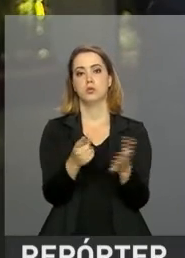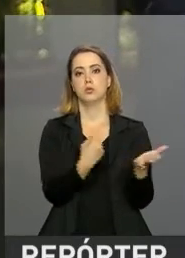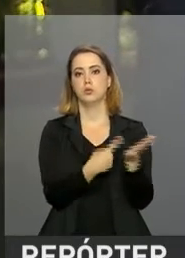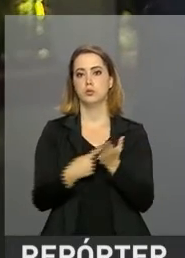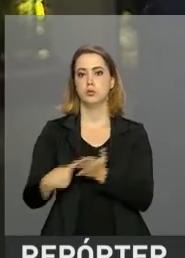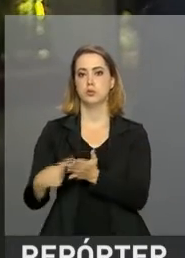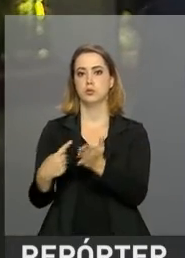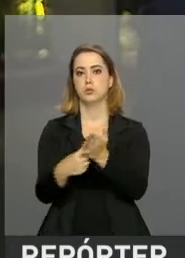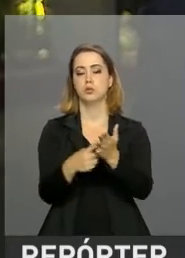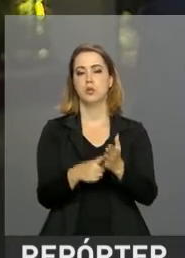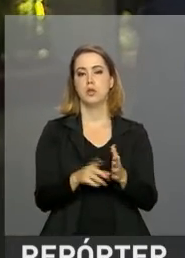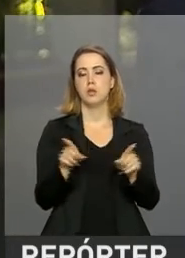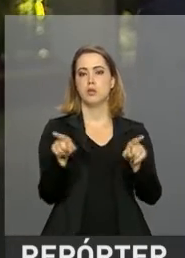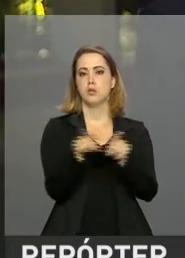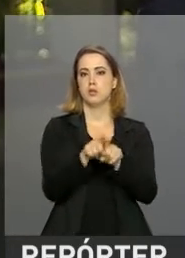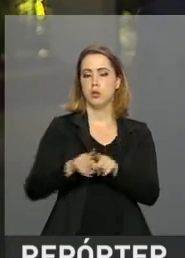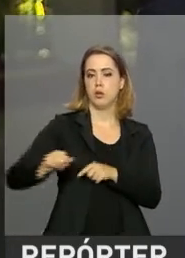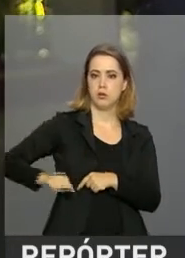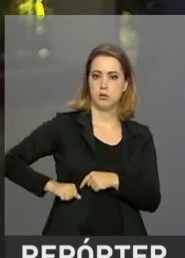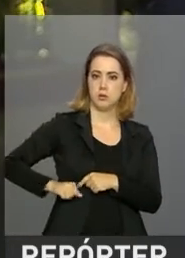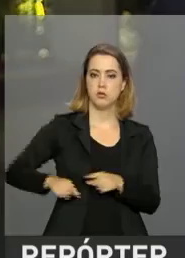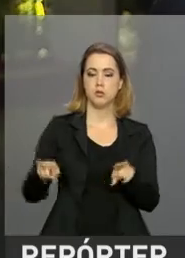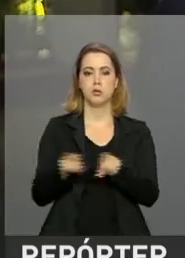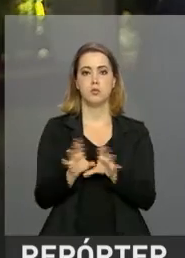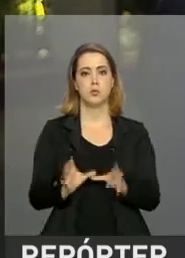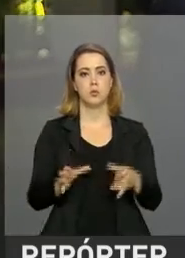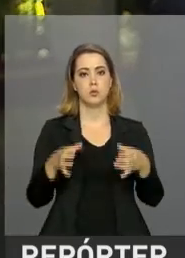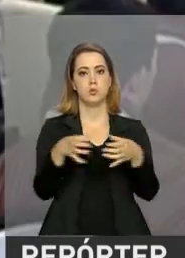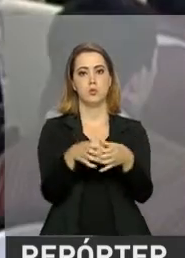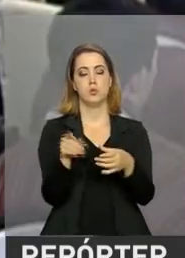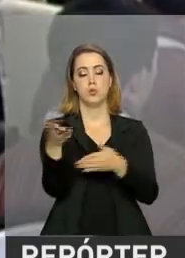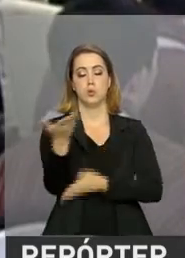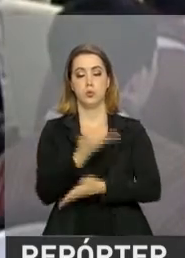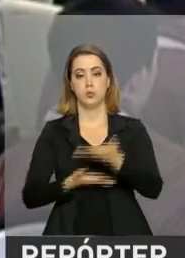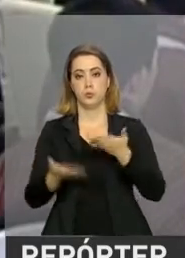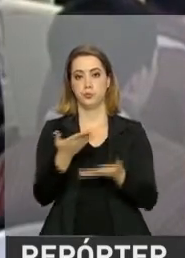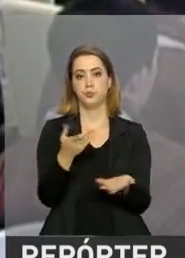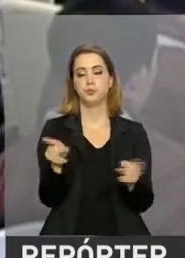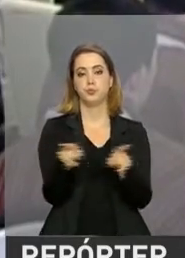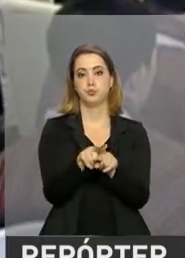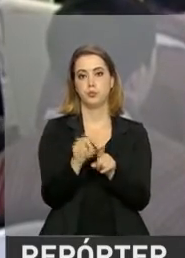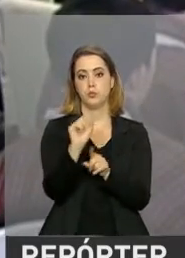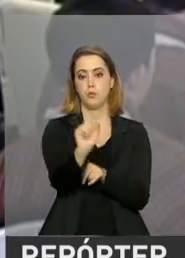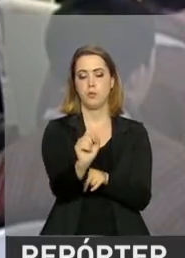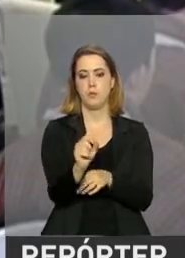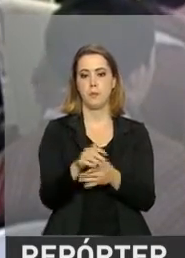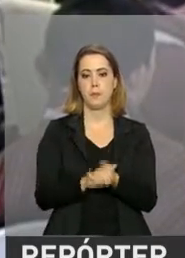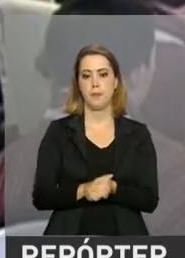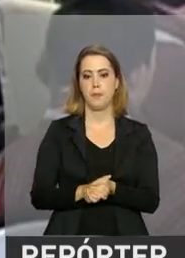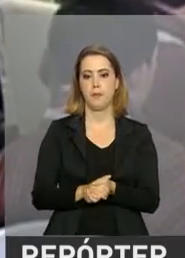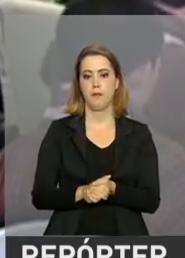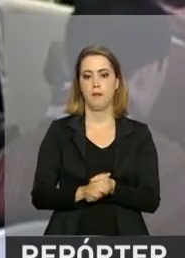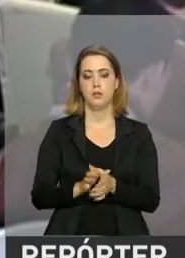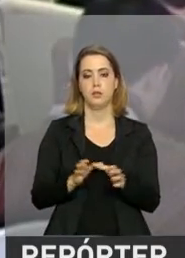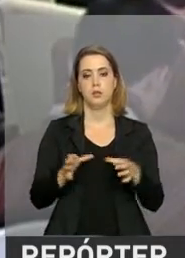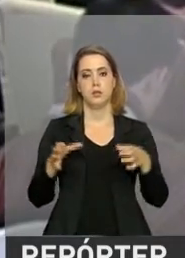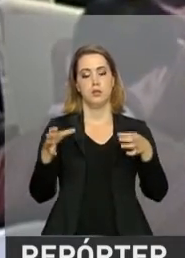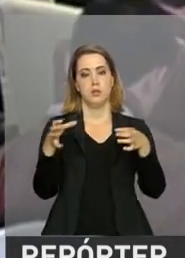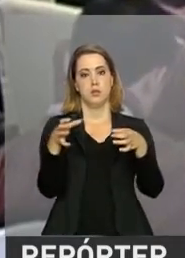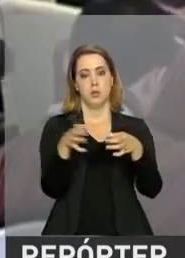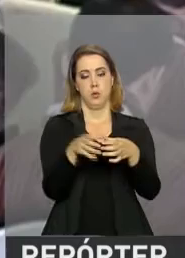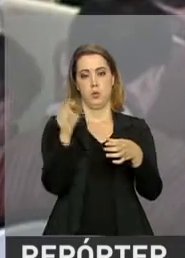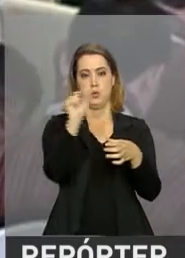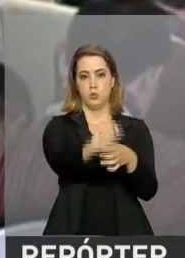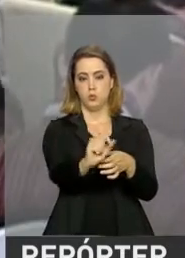academias diplomáticas ea criação de um comitê aduaneiro em cúpula ampliada do brics com países da iniciativa da baía de bengala